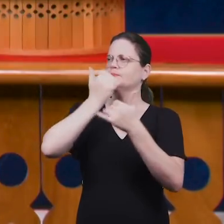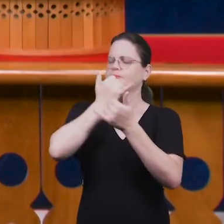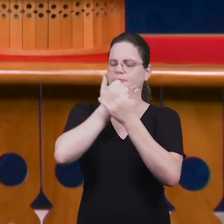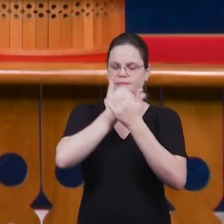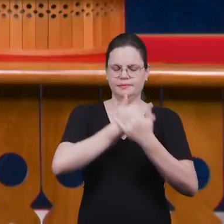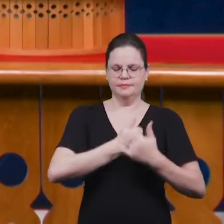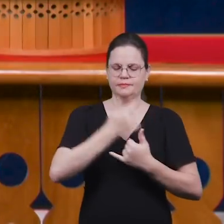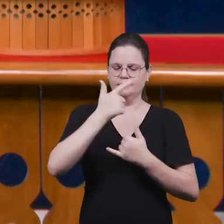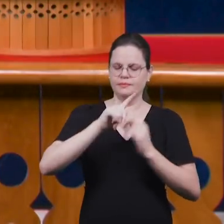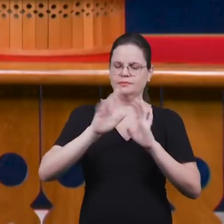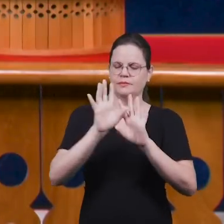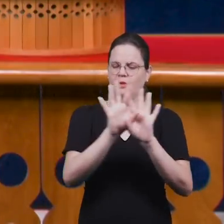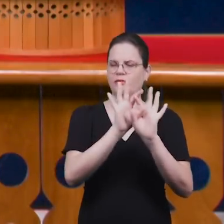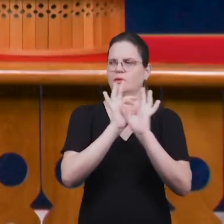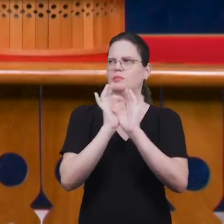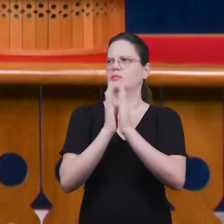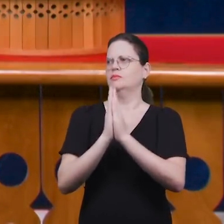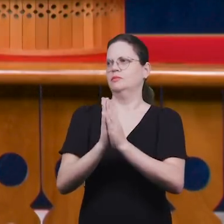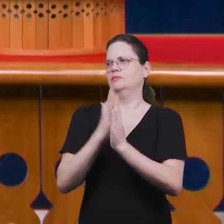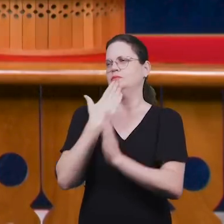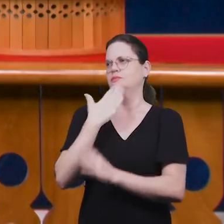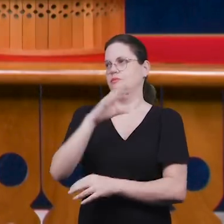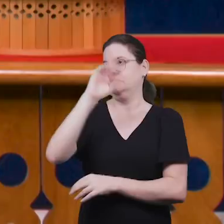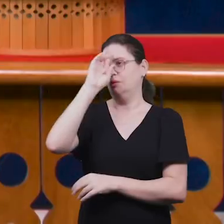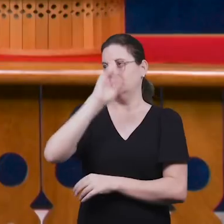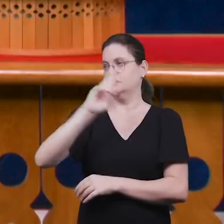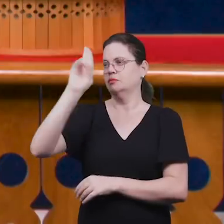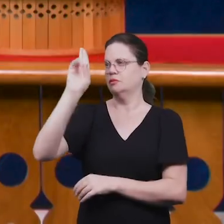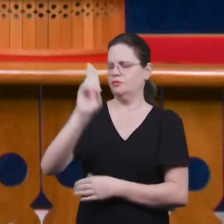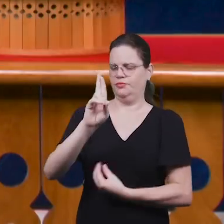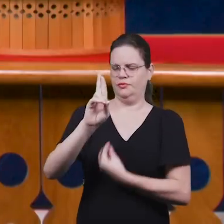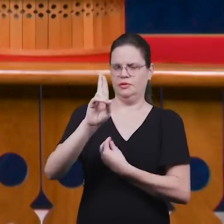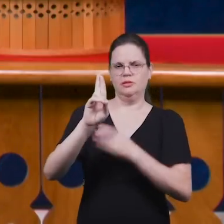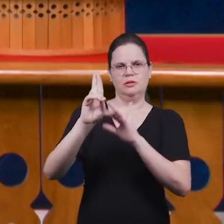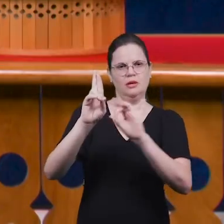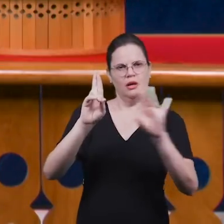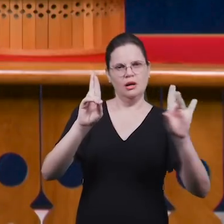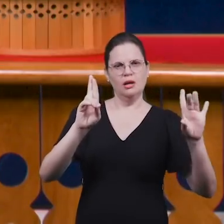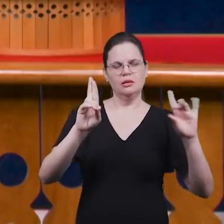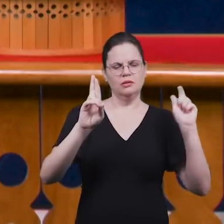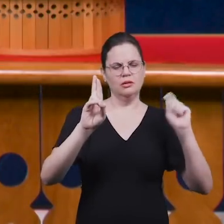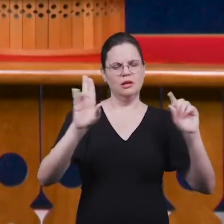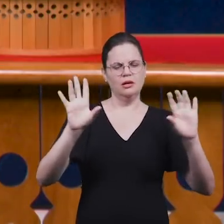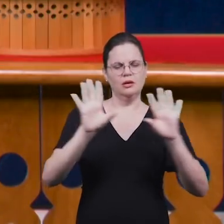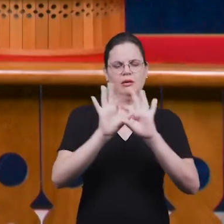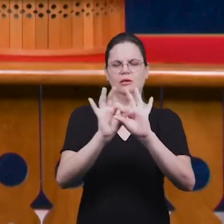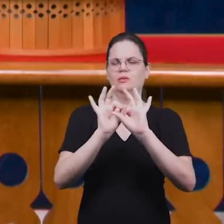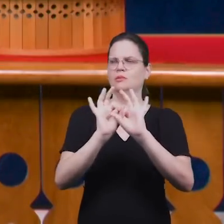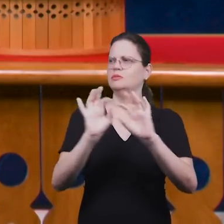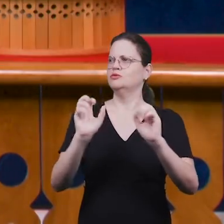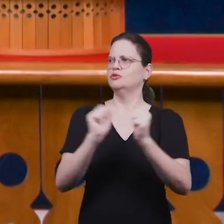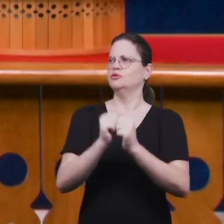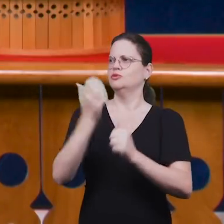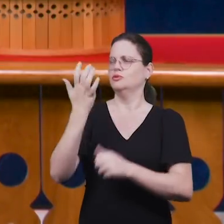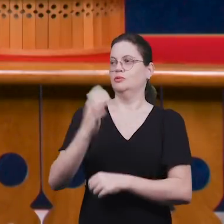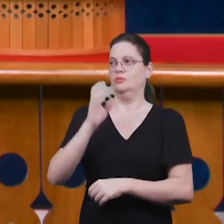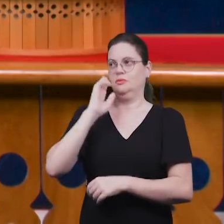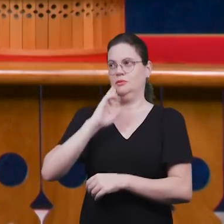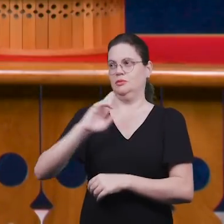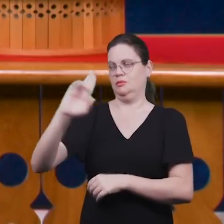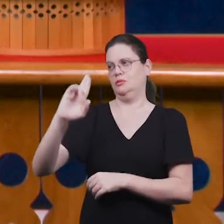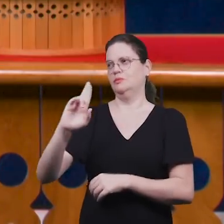o renovo, Senhor, da nossa comunhão contigo. Sê conosco, ó Deus, nos permite entrar na Tua santa